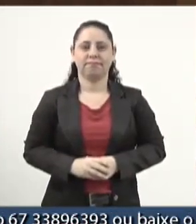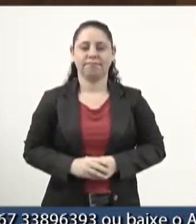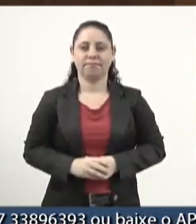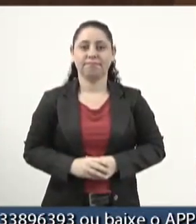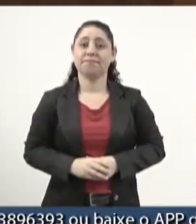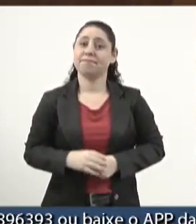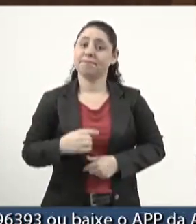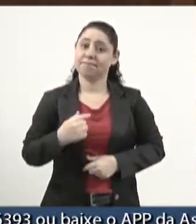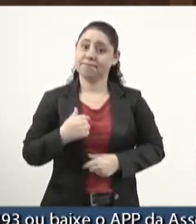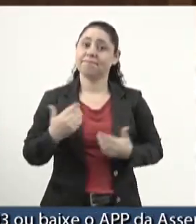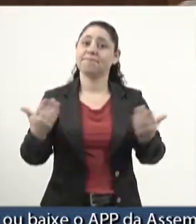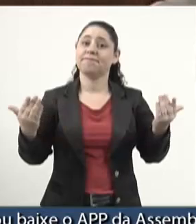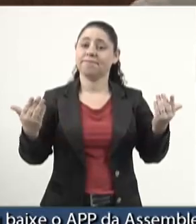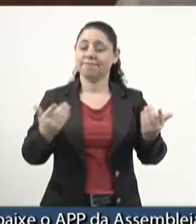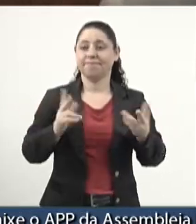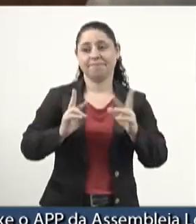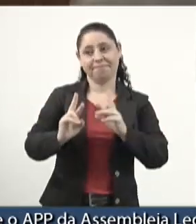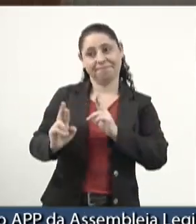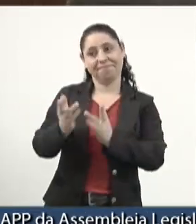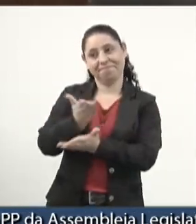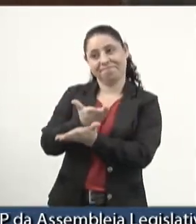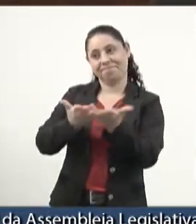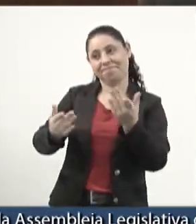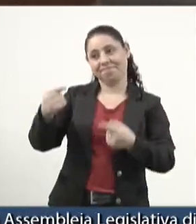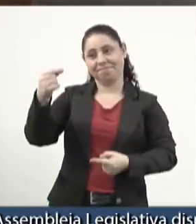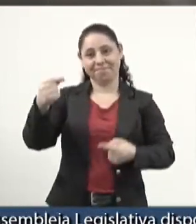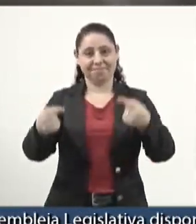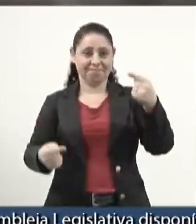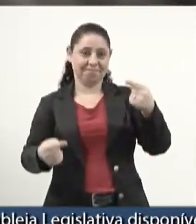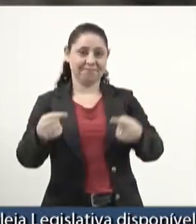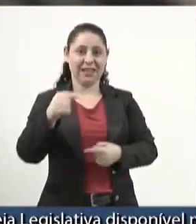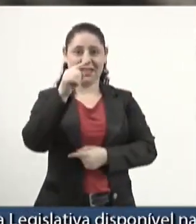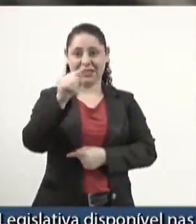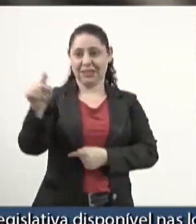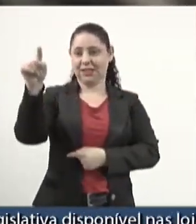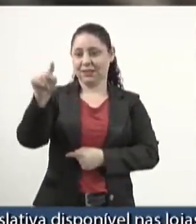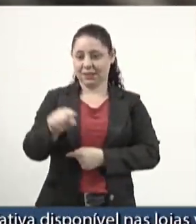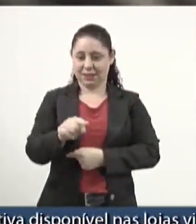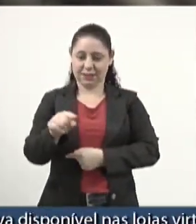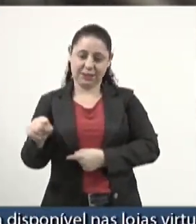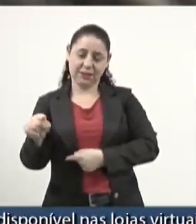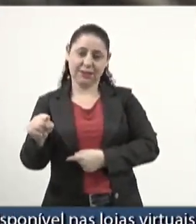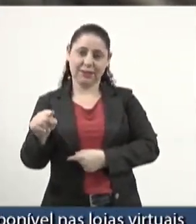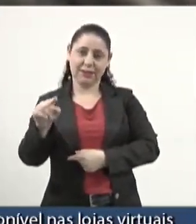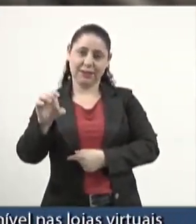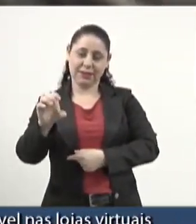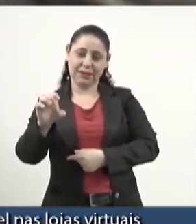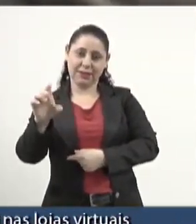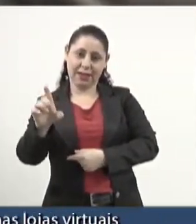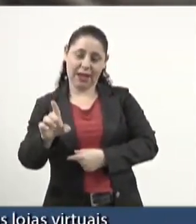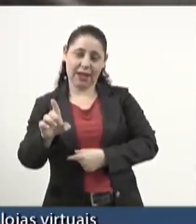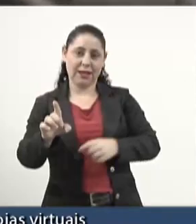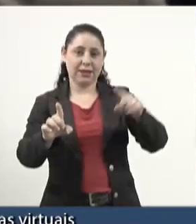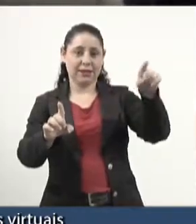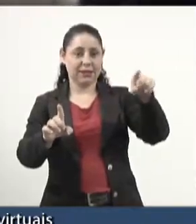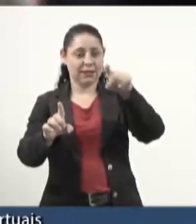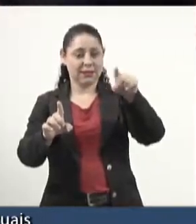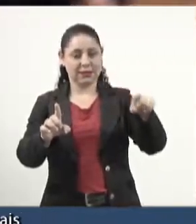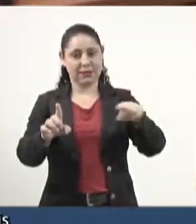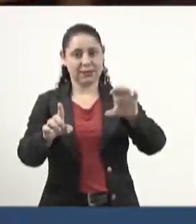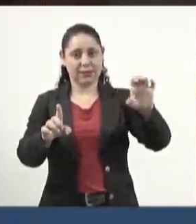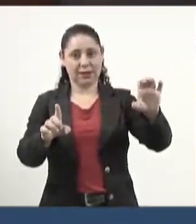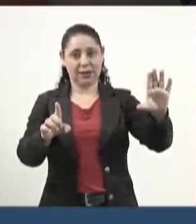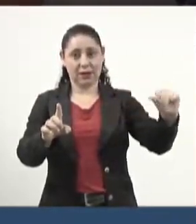Então, eu estou aqui hoje mediando esse debate entre as letras Z, de Zé e de Zeca.